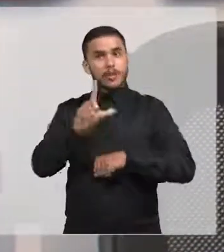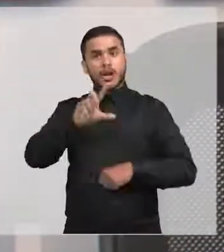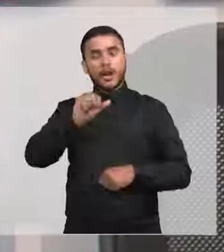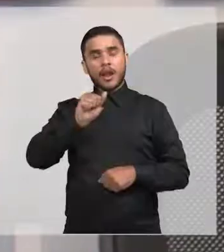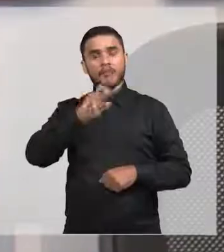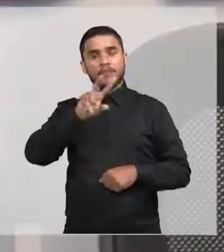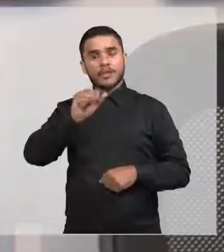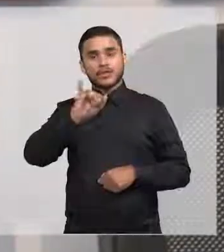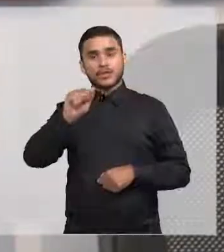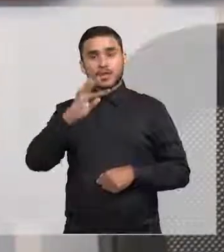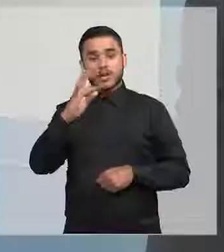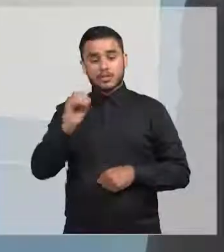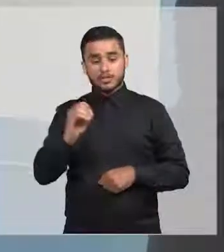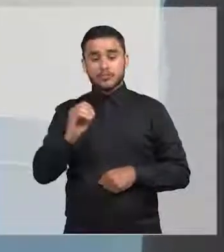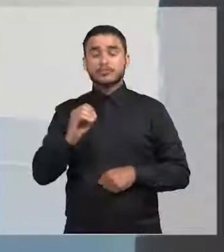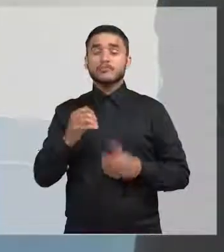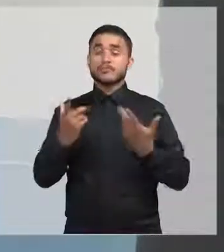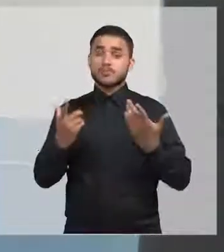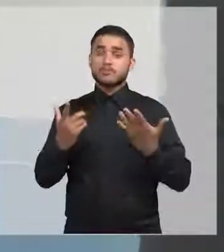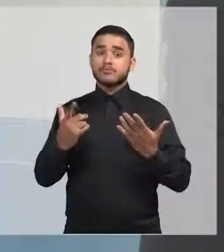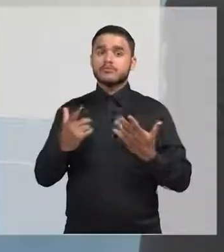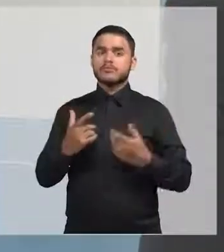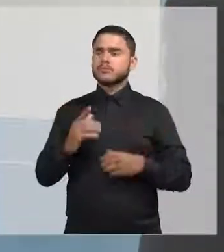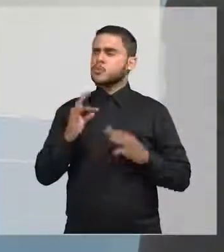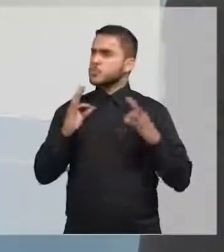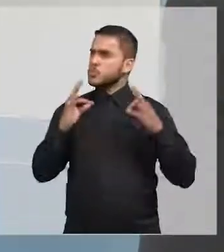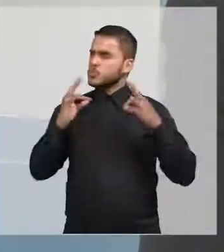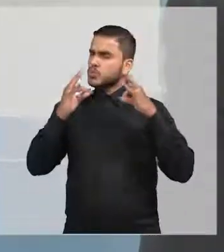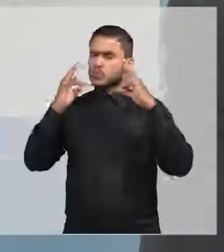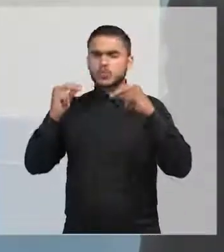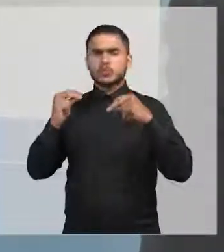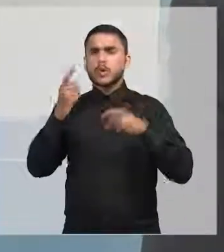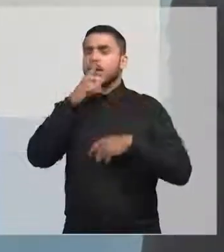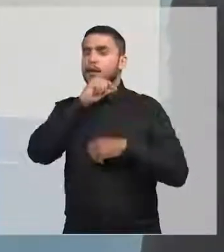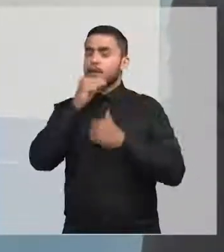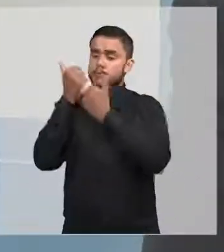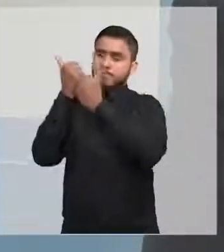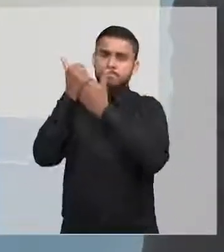rigoroso. É perfeito. Eu só quero colocar o seguinte, tem um lado positivo, né?